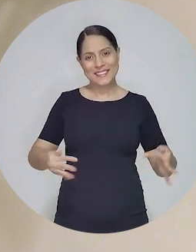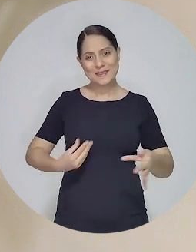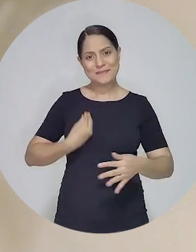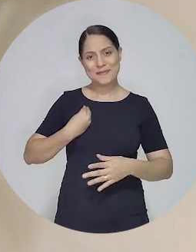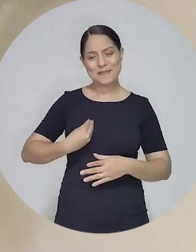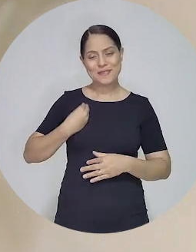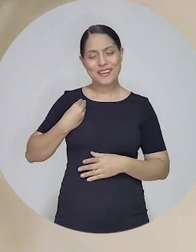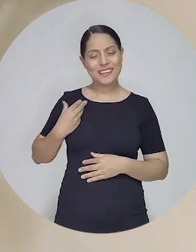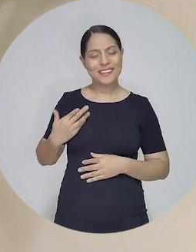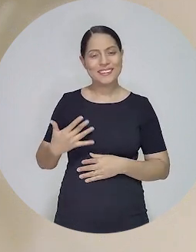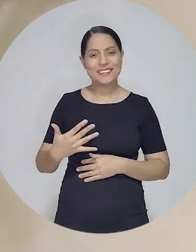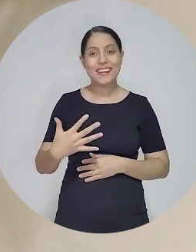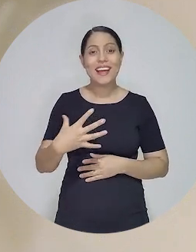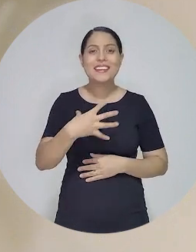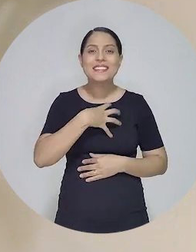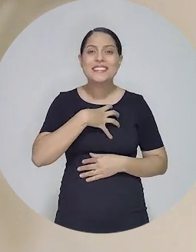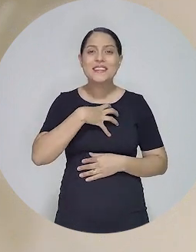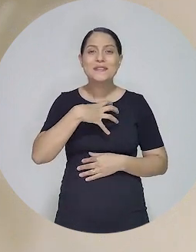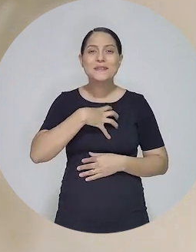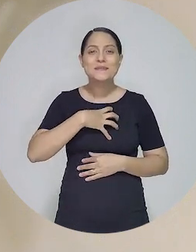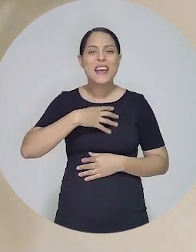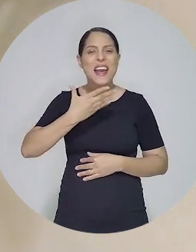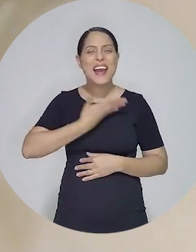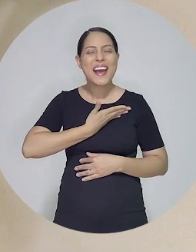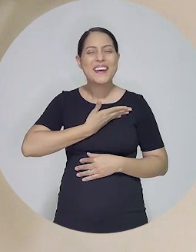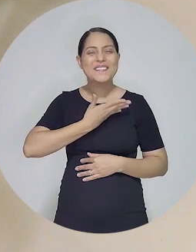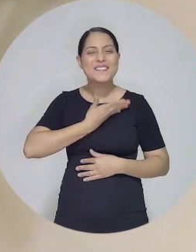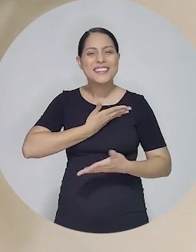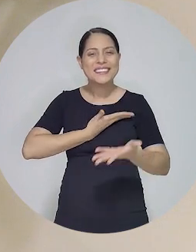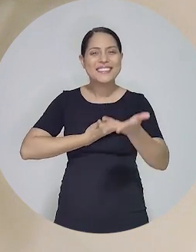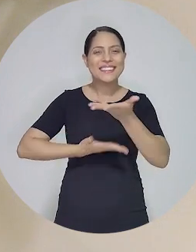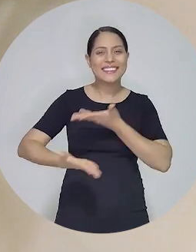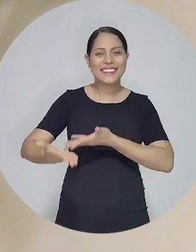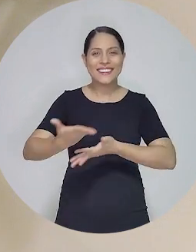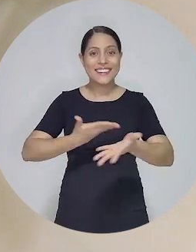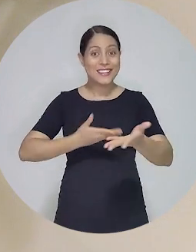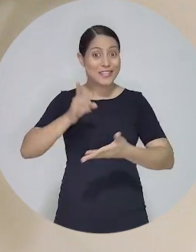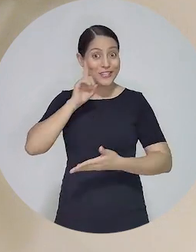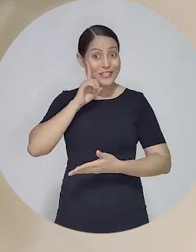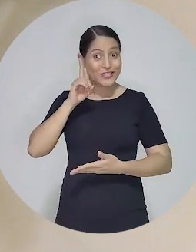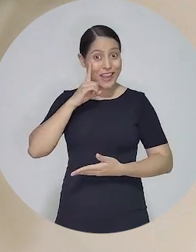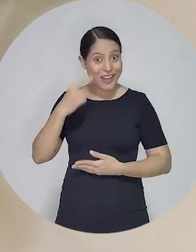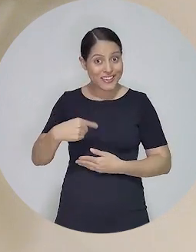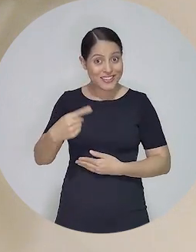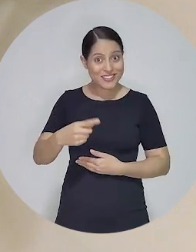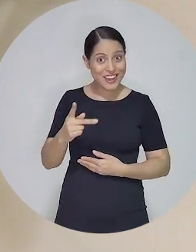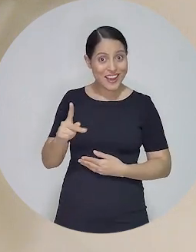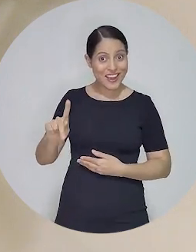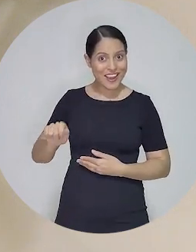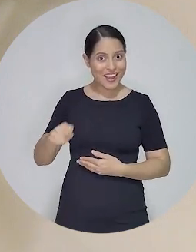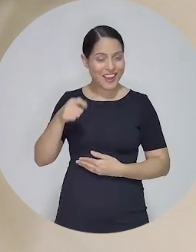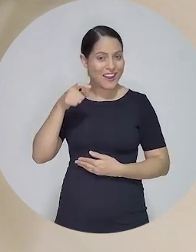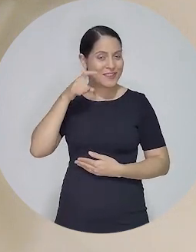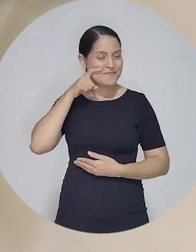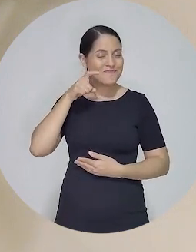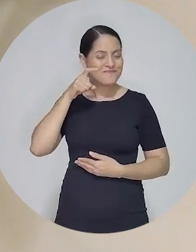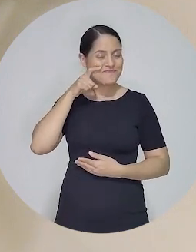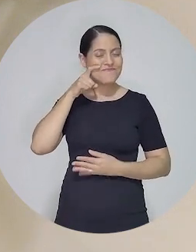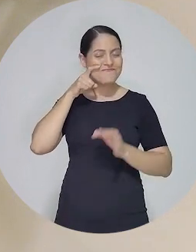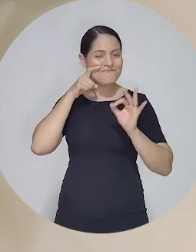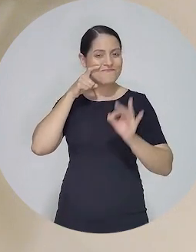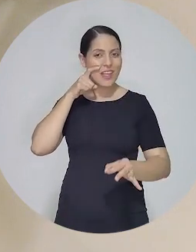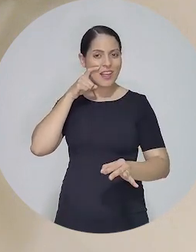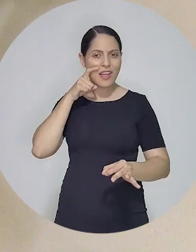vida, esse sentimento de amizade, de carinho para as pessoas no dia a dia do que faz. Não tenho dúvidas de